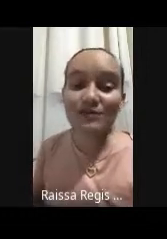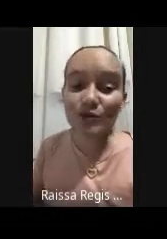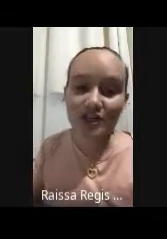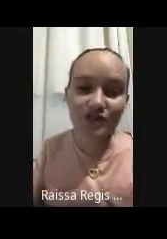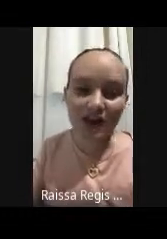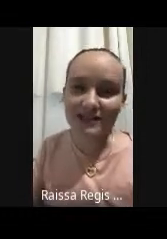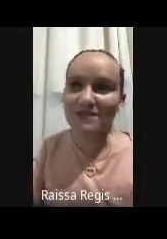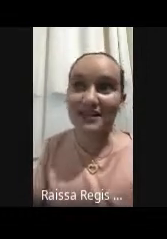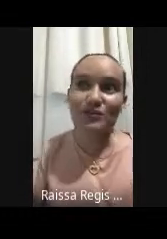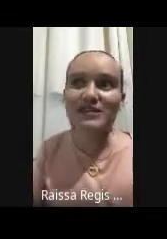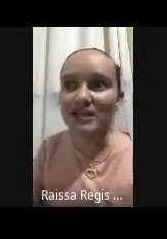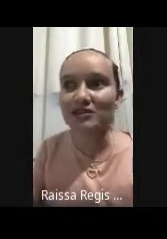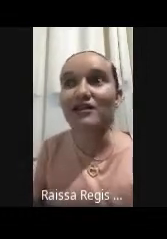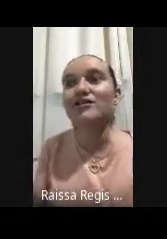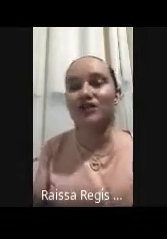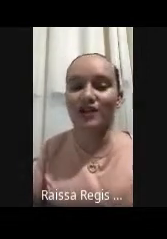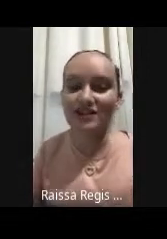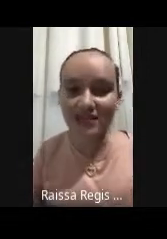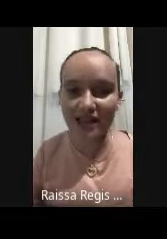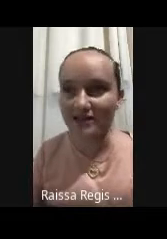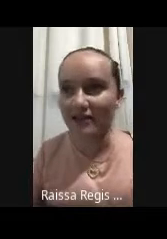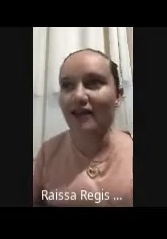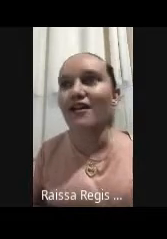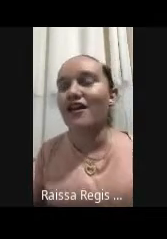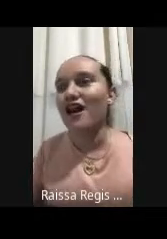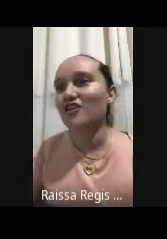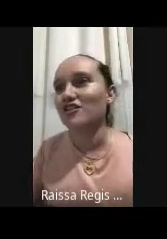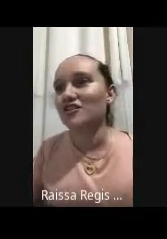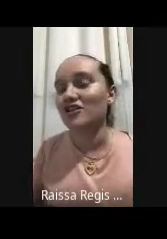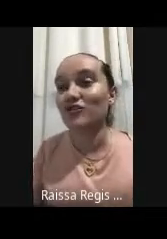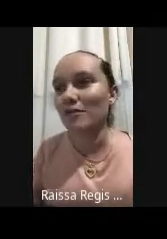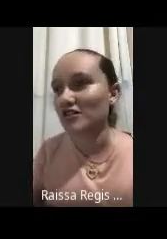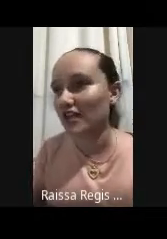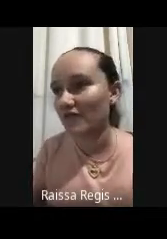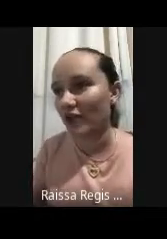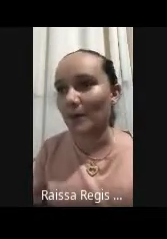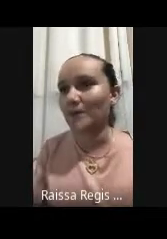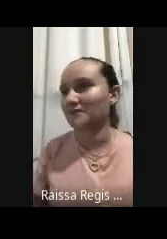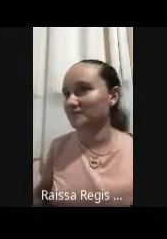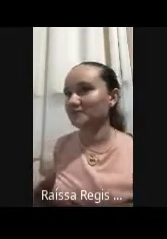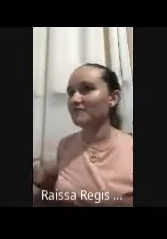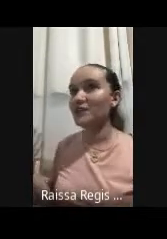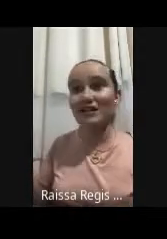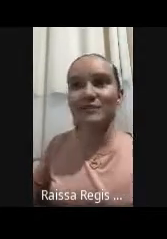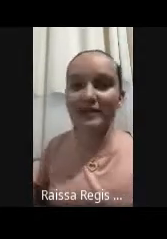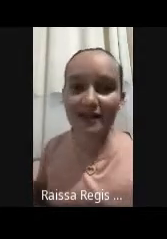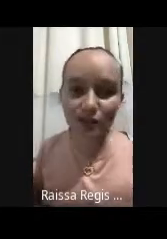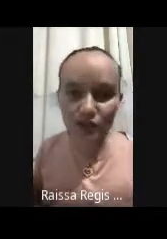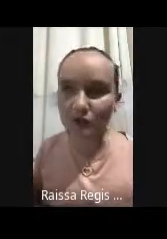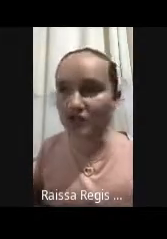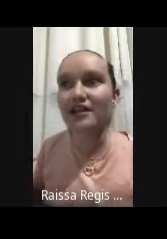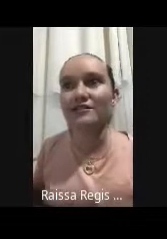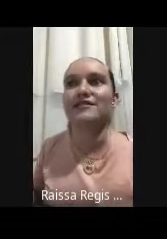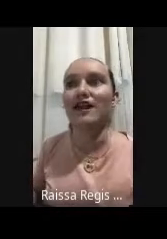cada símbolo que a gente falasse representasse uma sílaba, tanto que ia ficar extensa, né? A nossa forma de escrever. Mas também tem